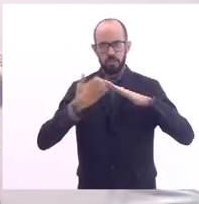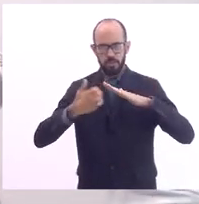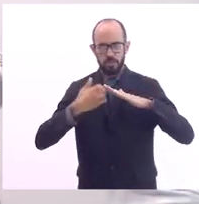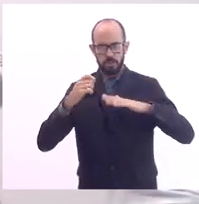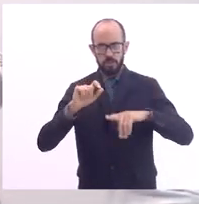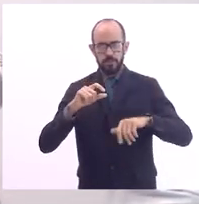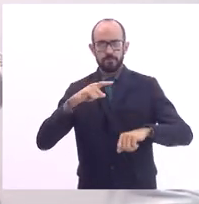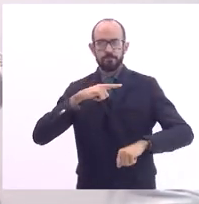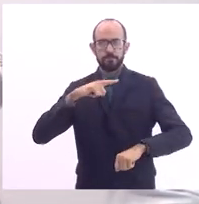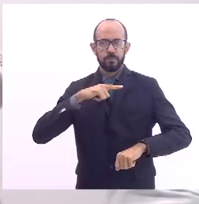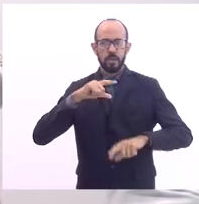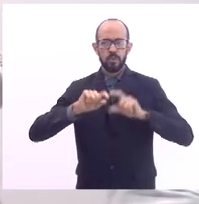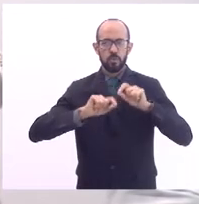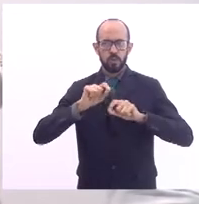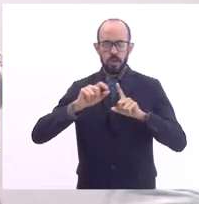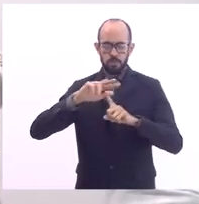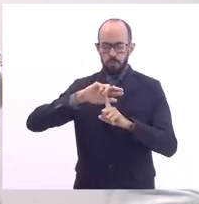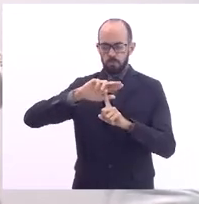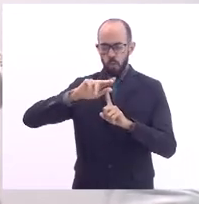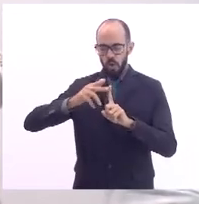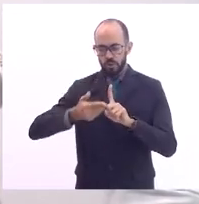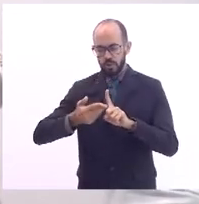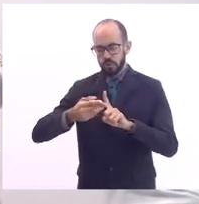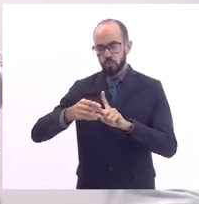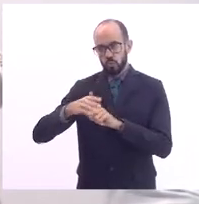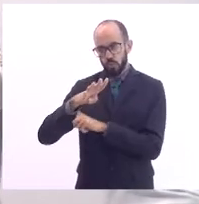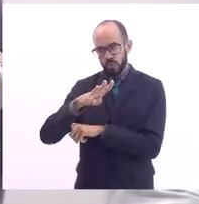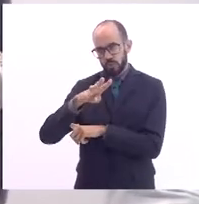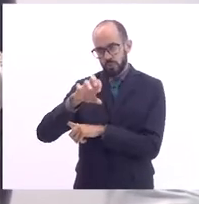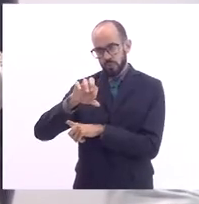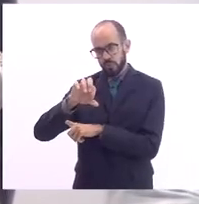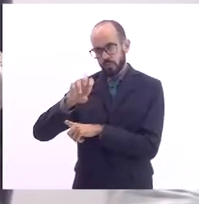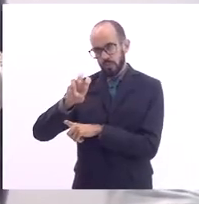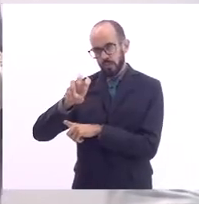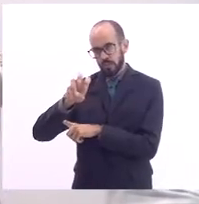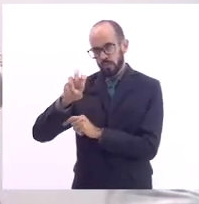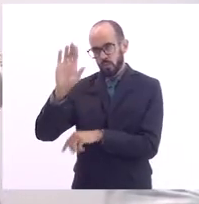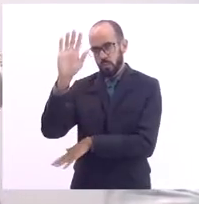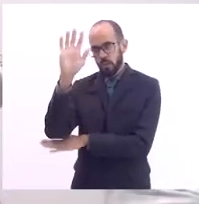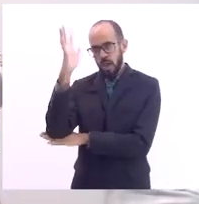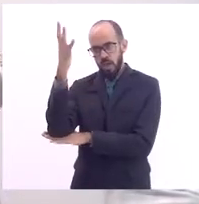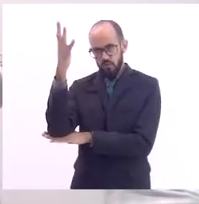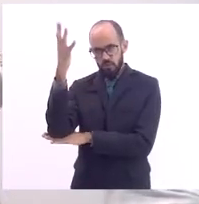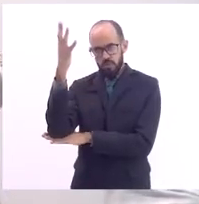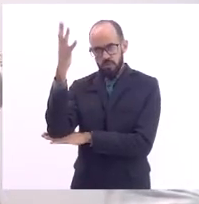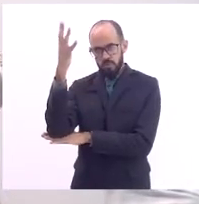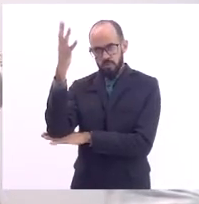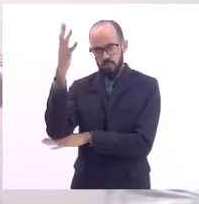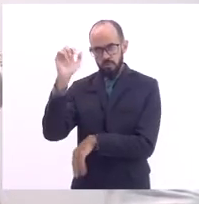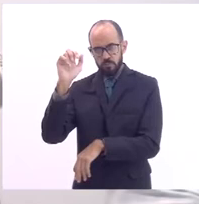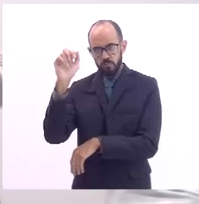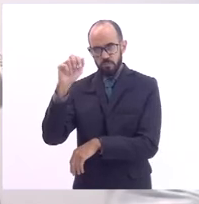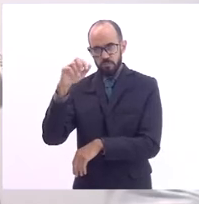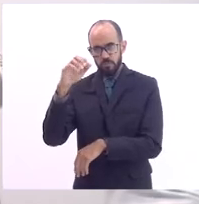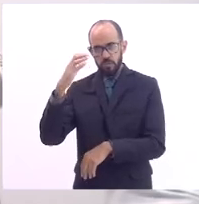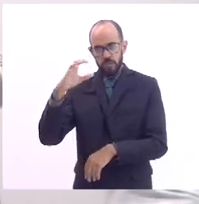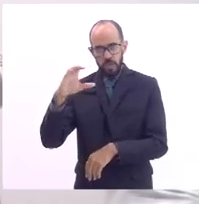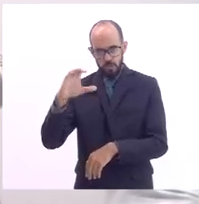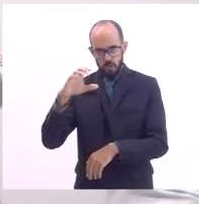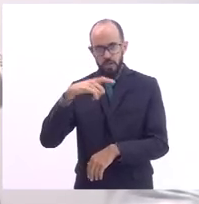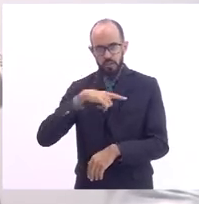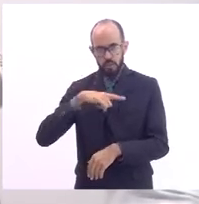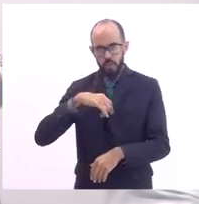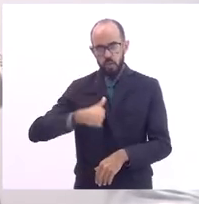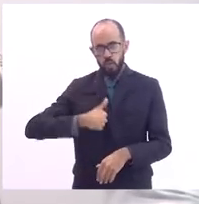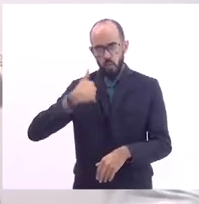prevista uma poda de 495 mil indivíduos arbóreos, Gonzalo. Lá em Niterói, a gente tem muito orgulho de